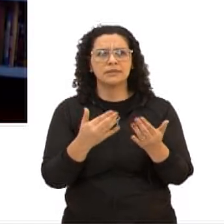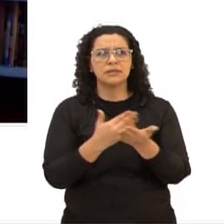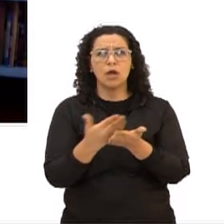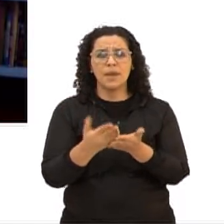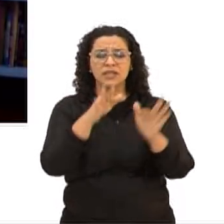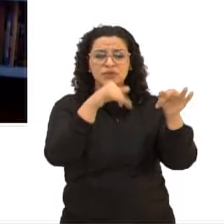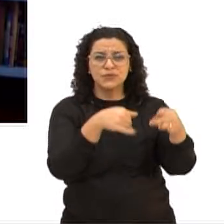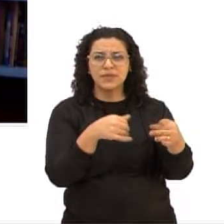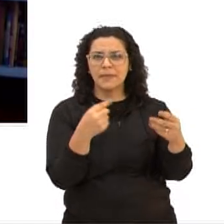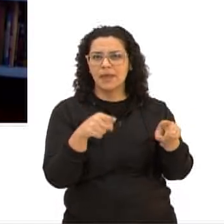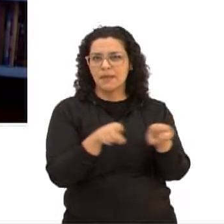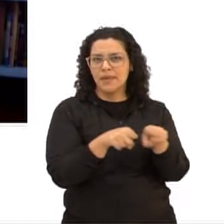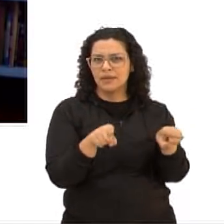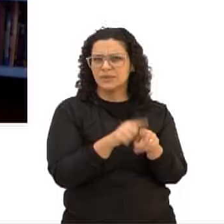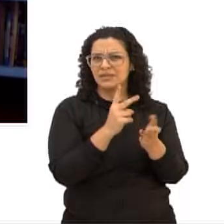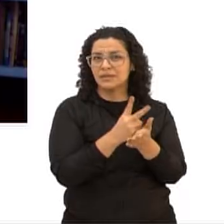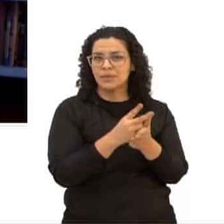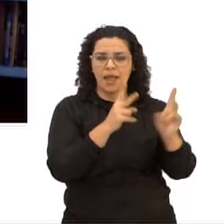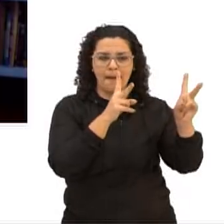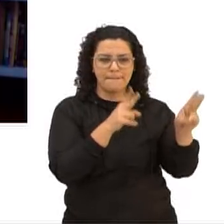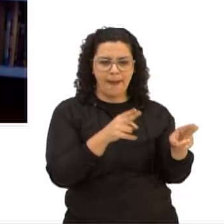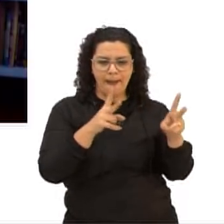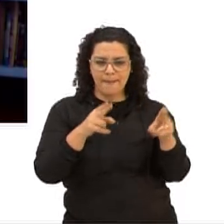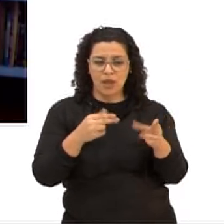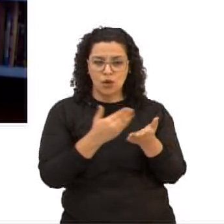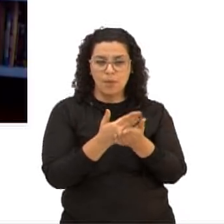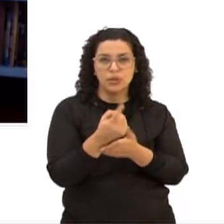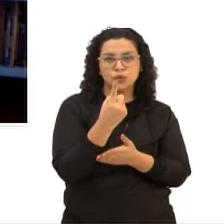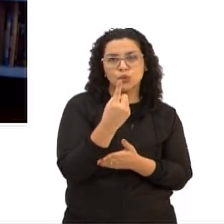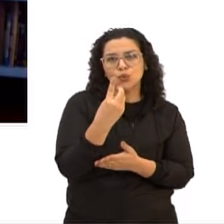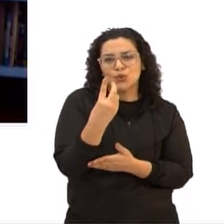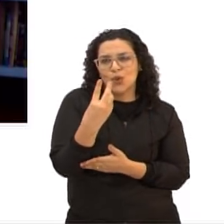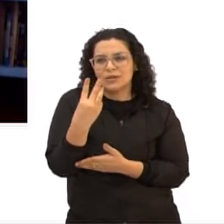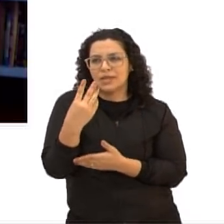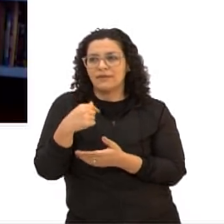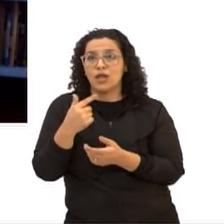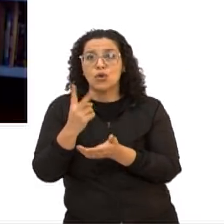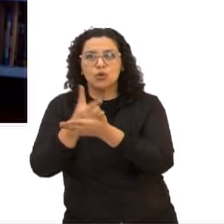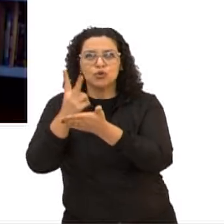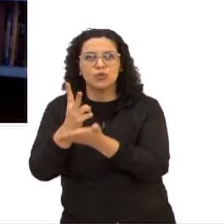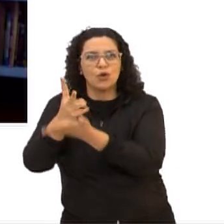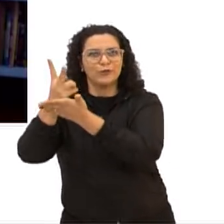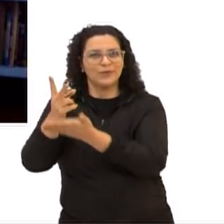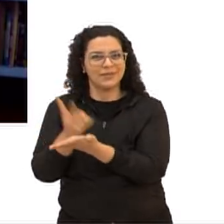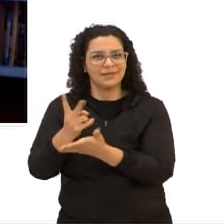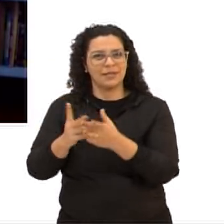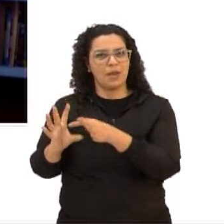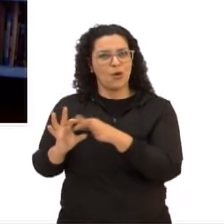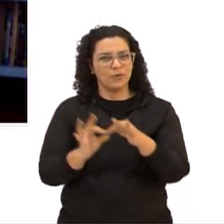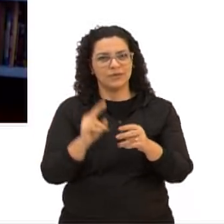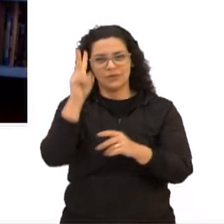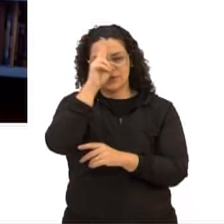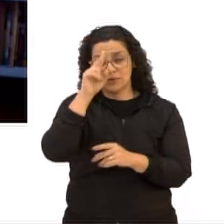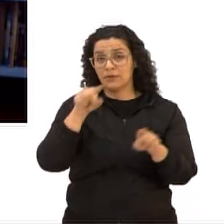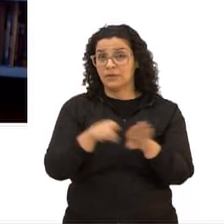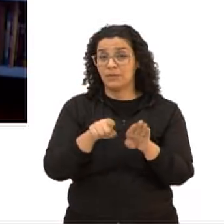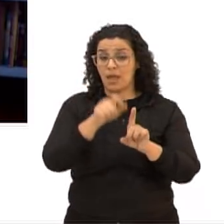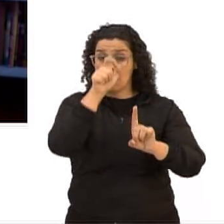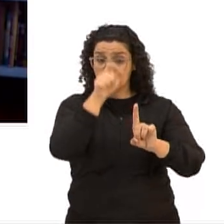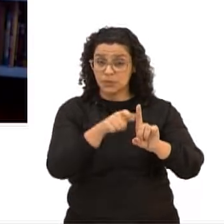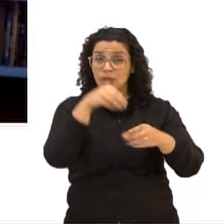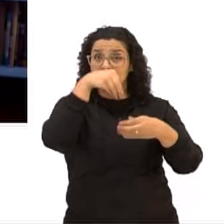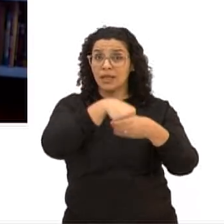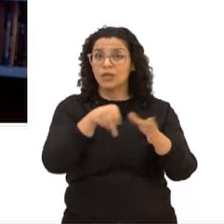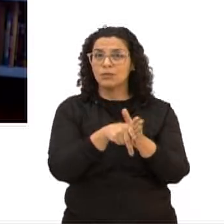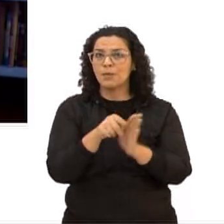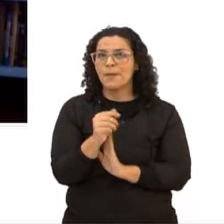na mesma edição, geralmente ela é seriada, ela começa num número, continua na outra e tal. E, normalmente, os personagens